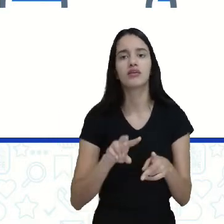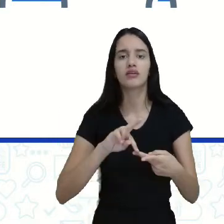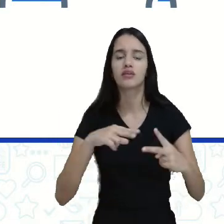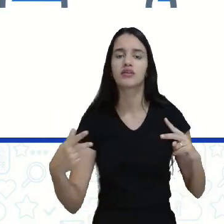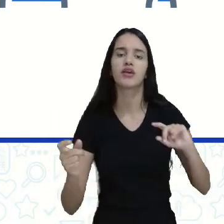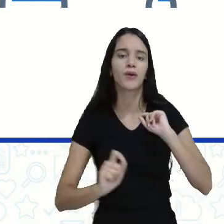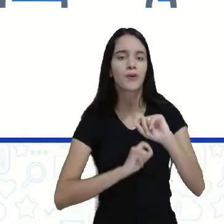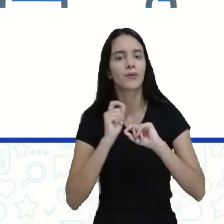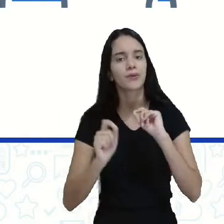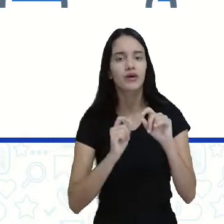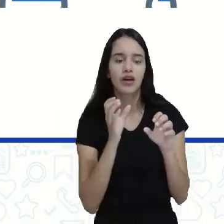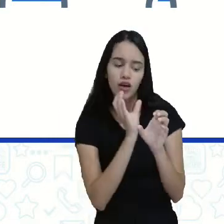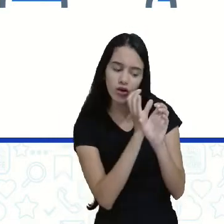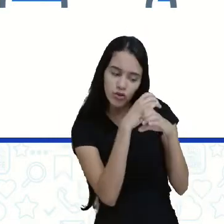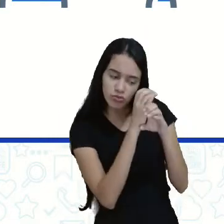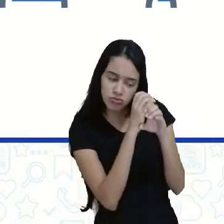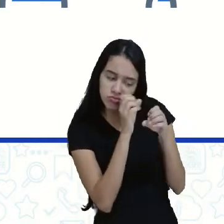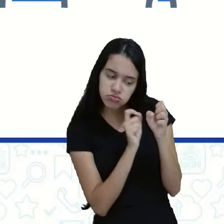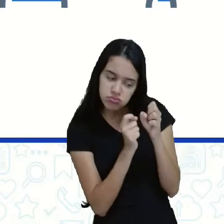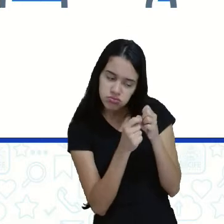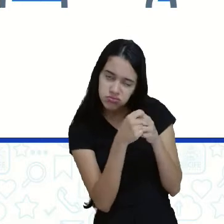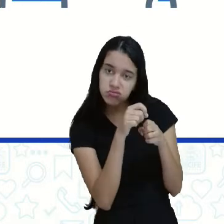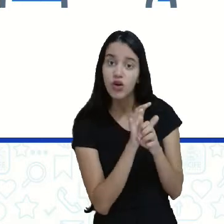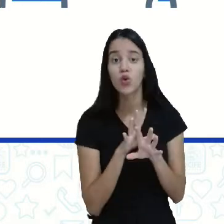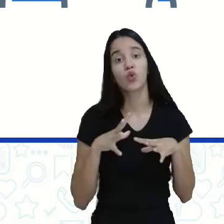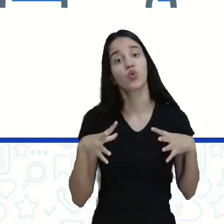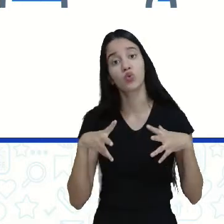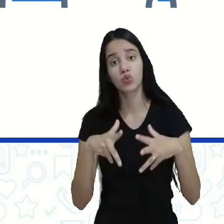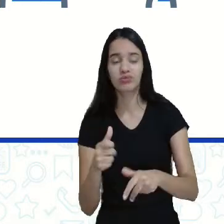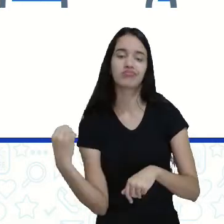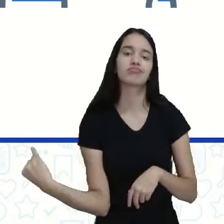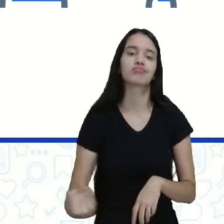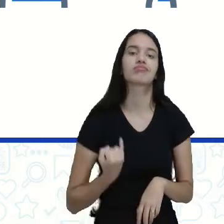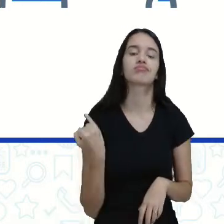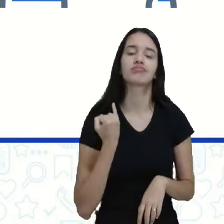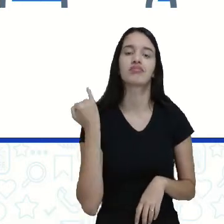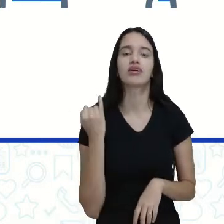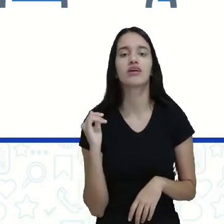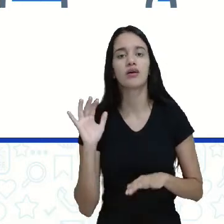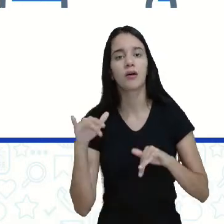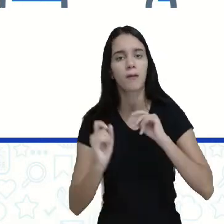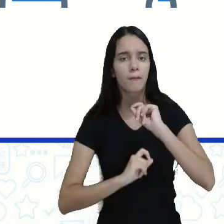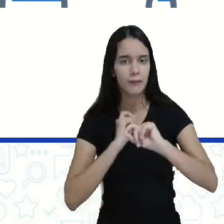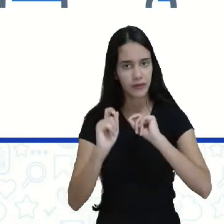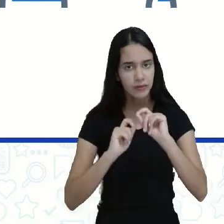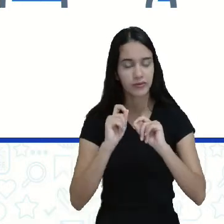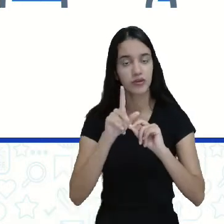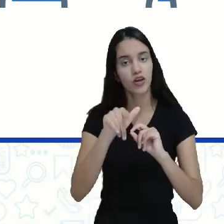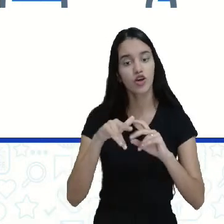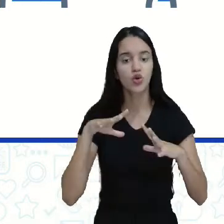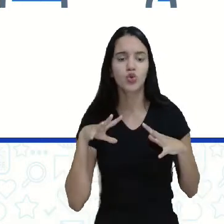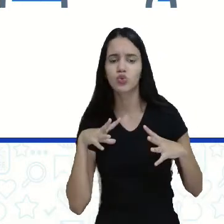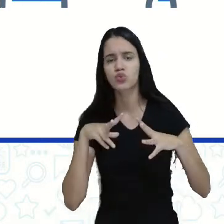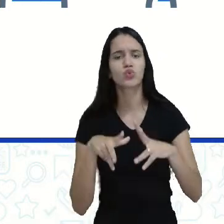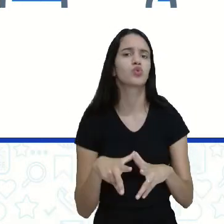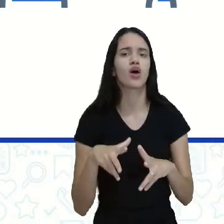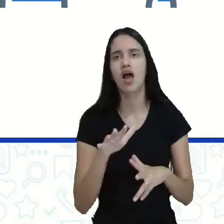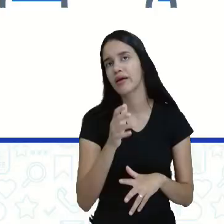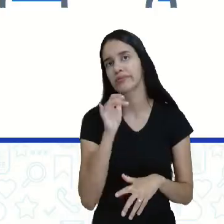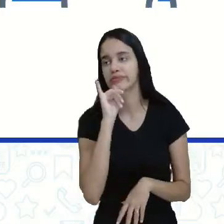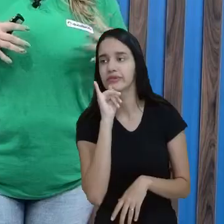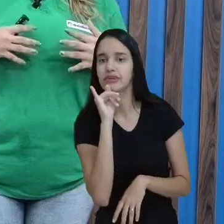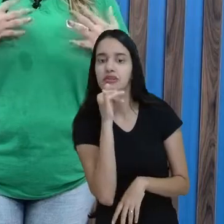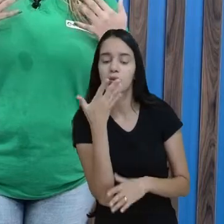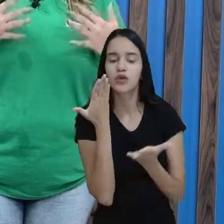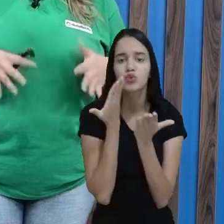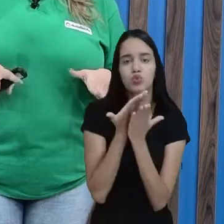uma molécula e dupla hélice e tudo mais. Tudo isso foi muito importante aí para que se estabelecesse, né, toda